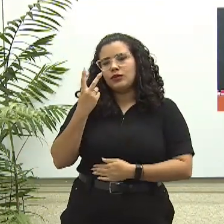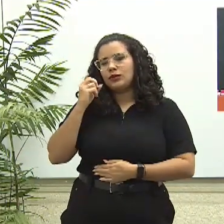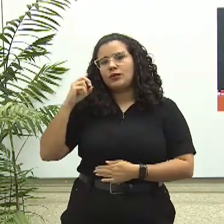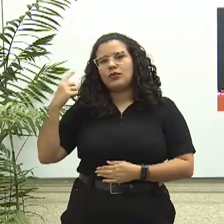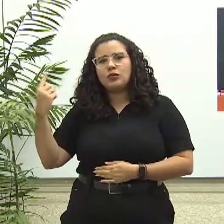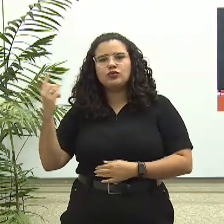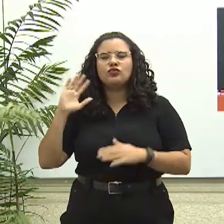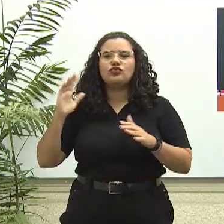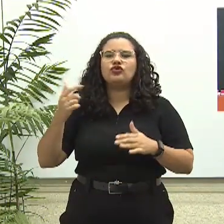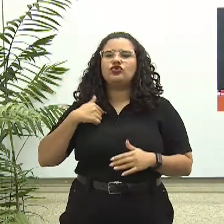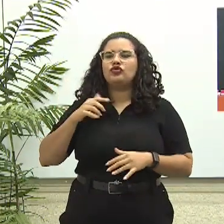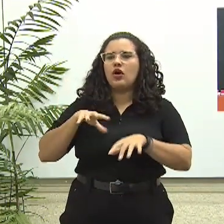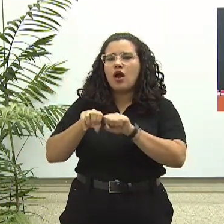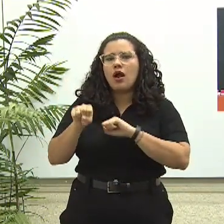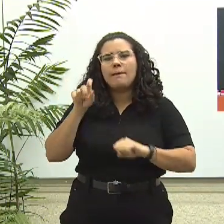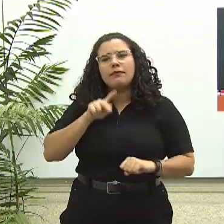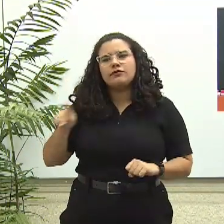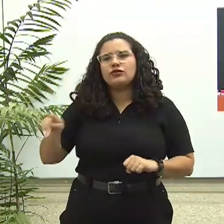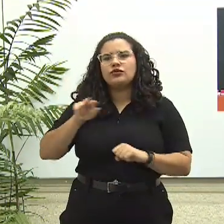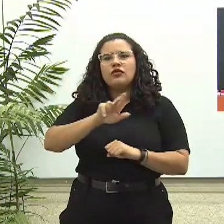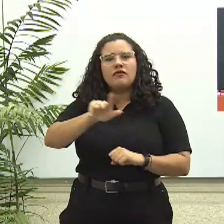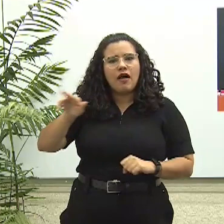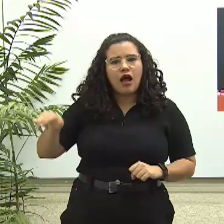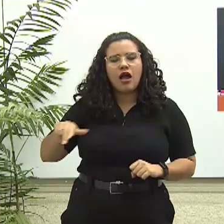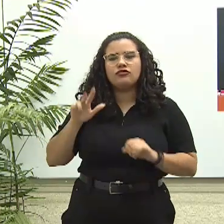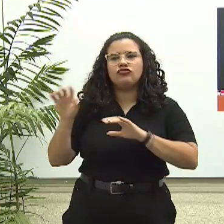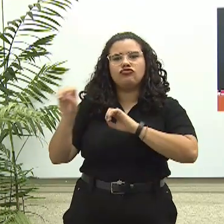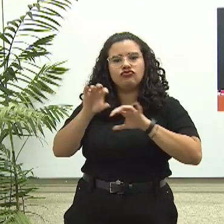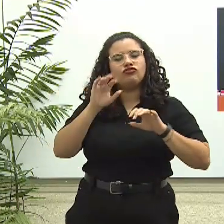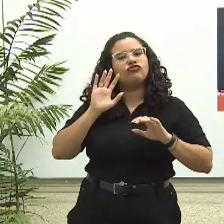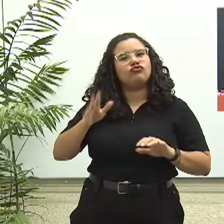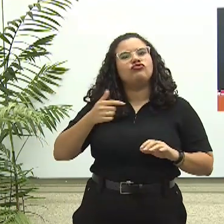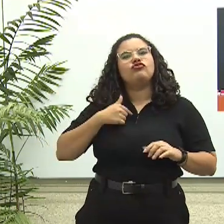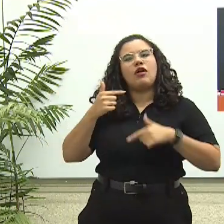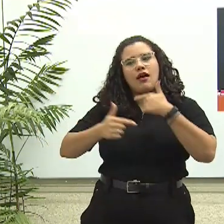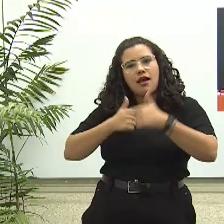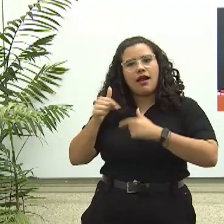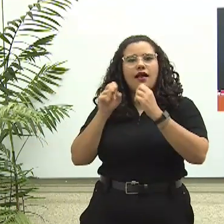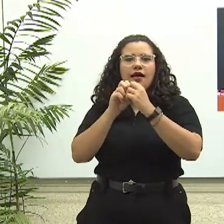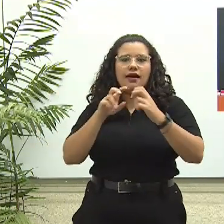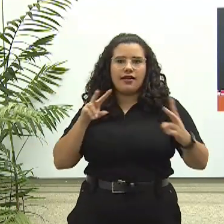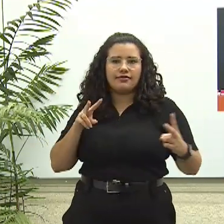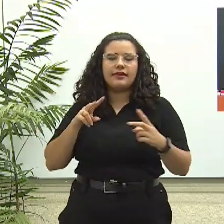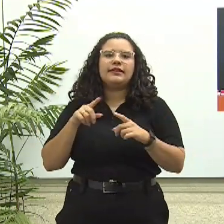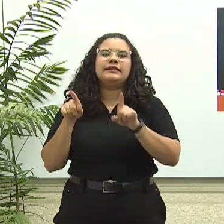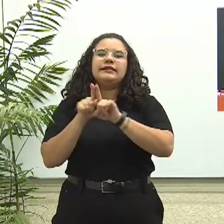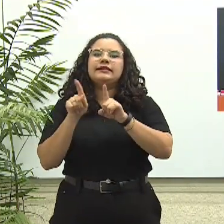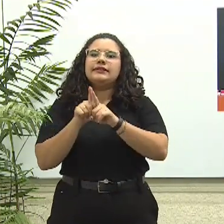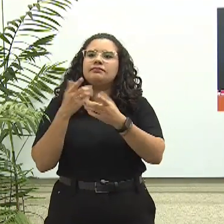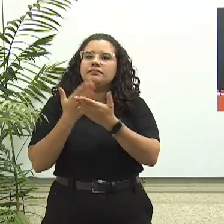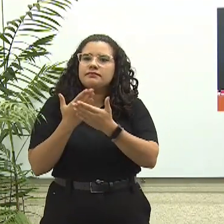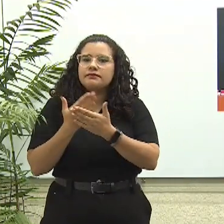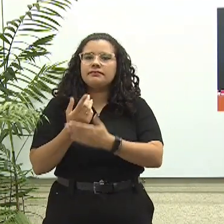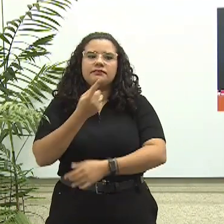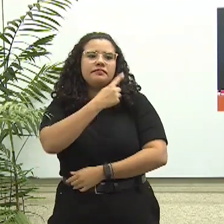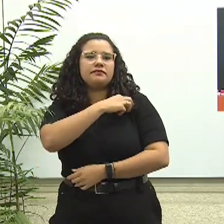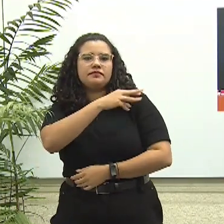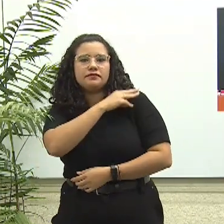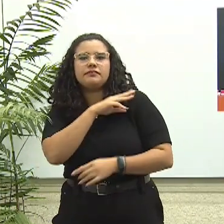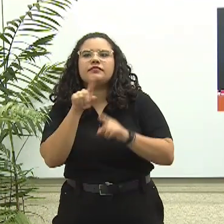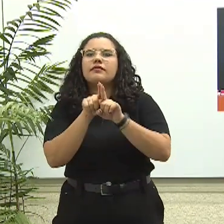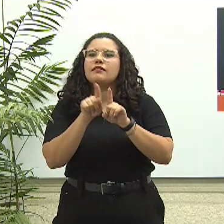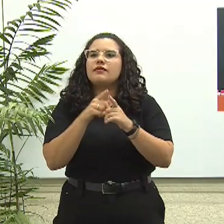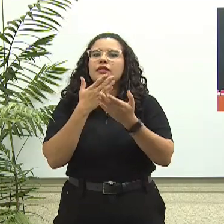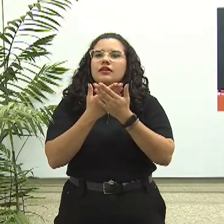EJA já fiz formação de professores trabalhei EAD bastante também Ensino Médio Ensino técnico e eu